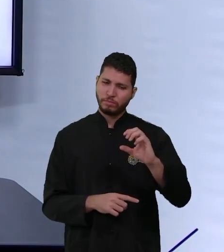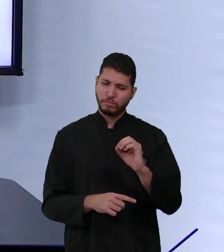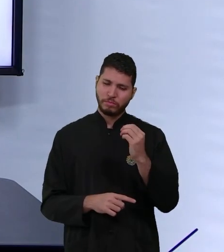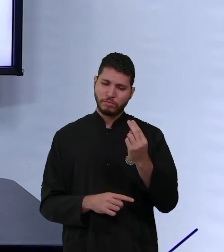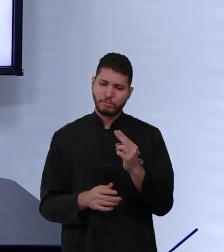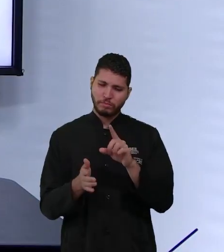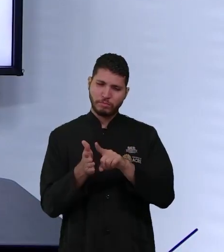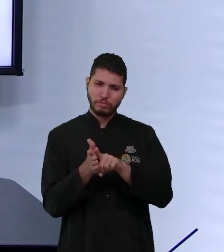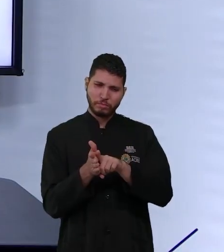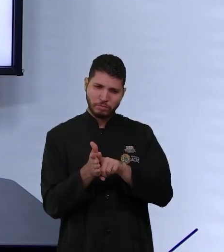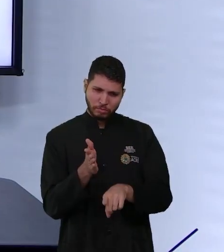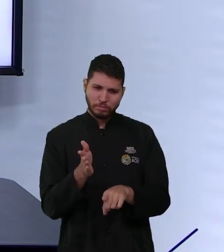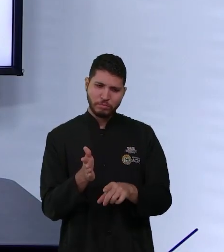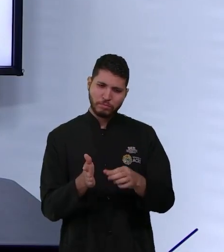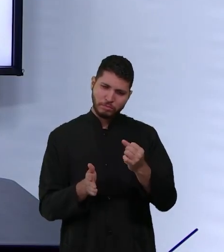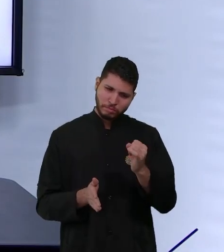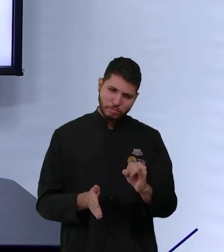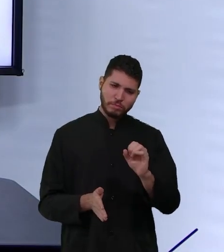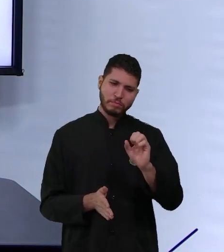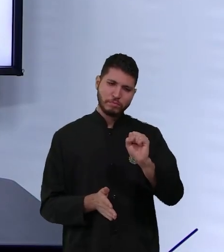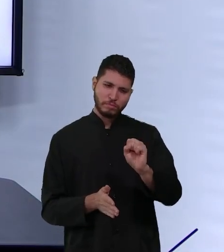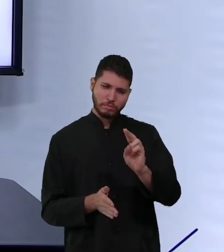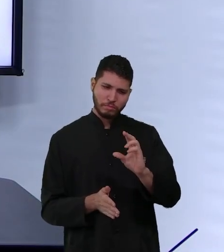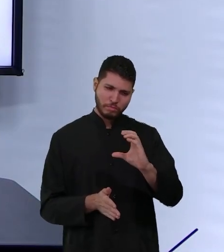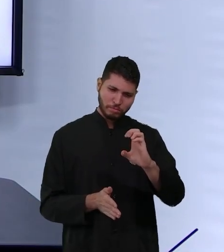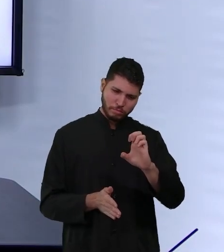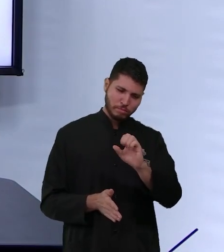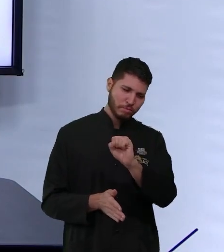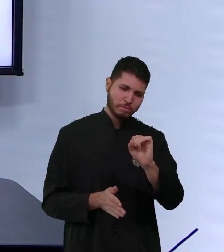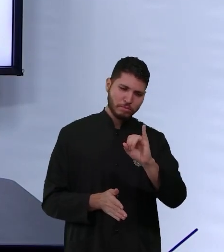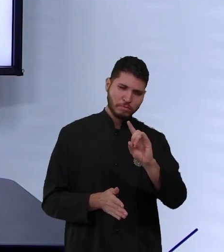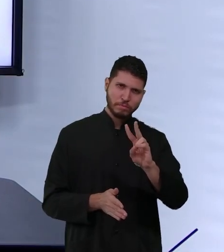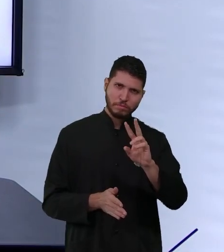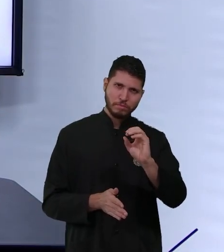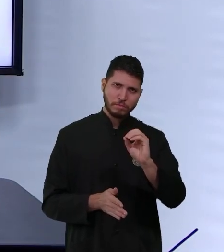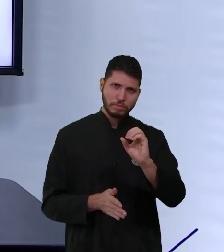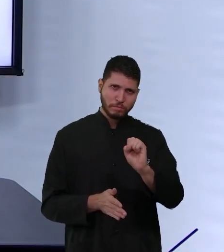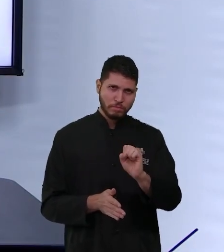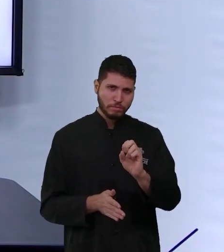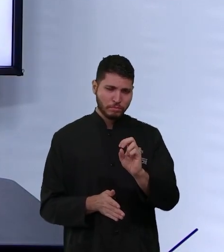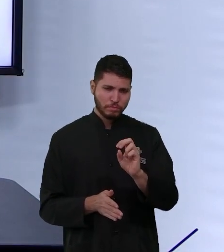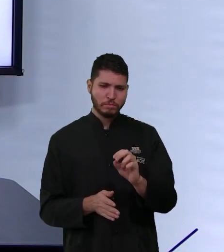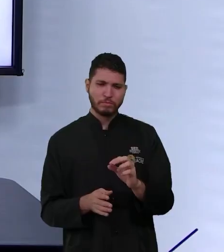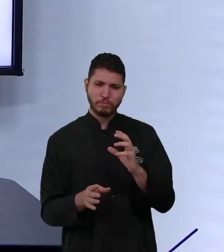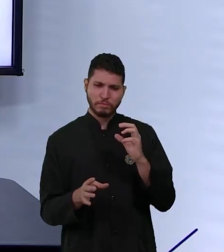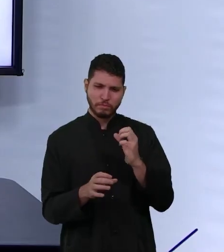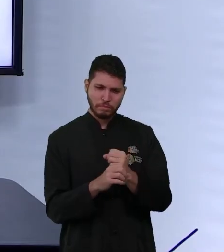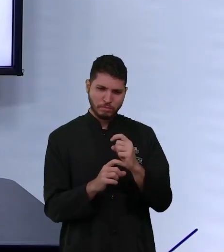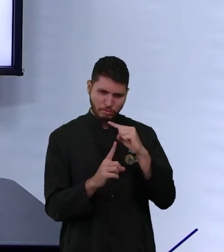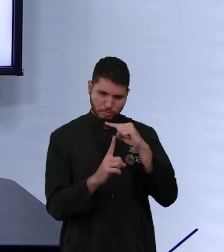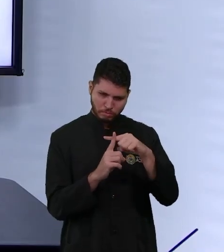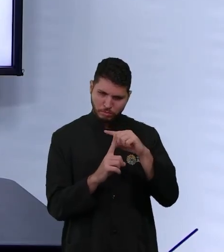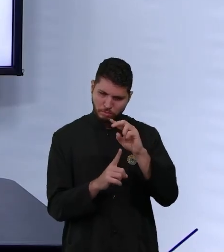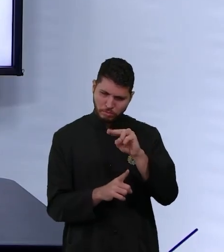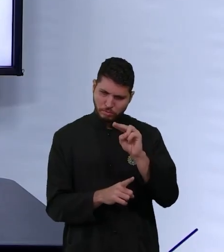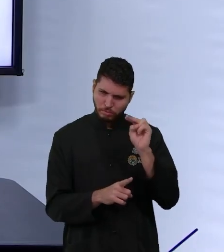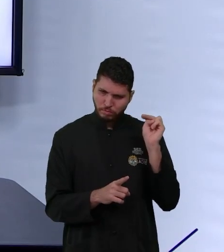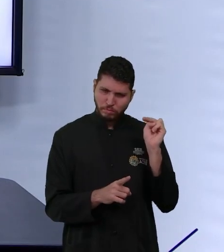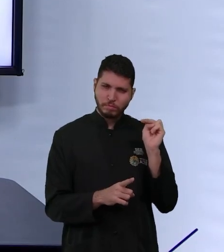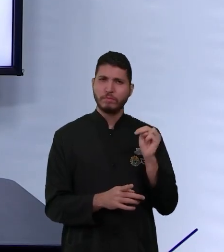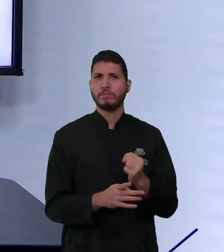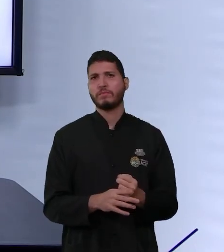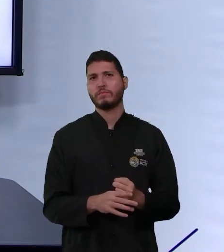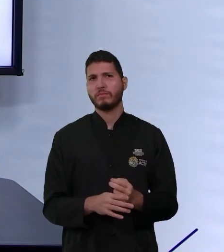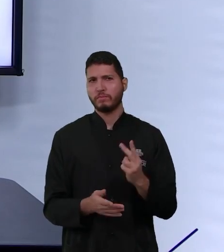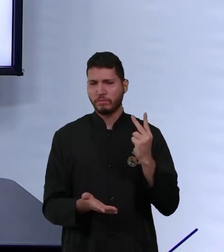são sucessivos, você nunca pode somar esses aumentos. Eles sempre serão multiplicados, tá bom?